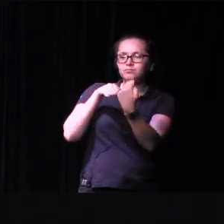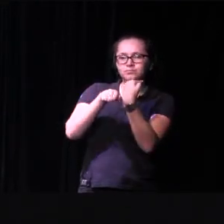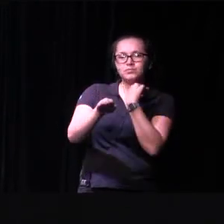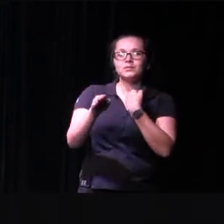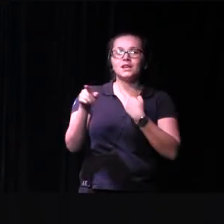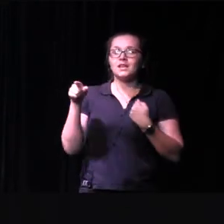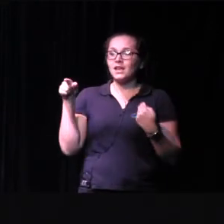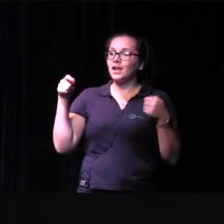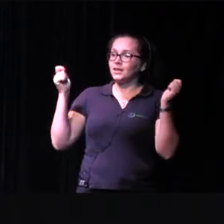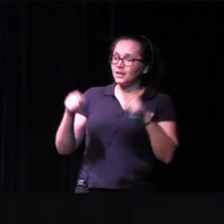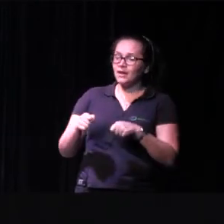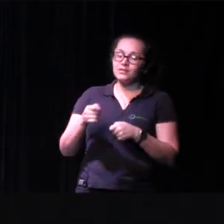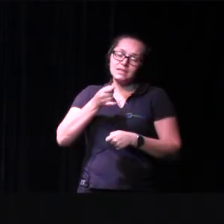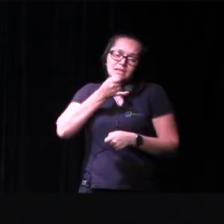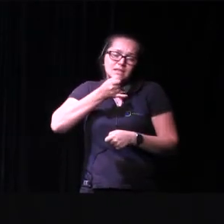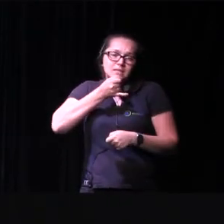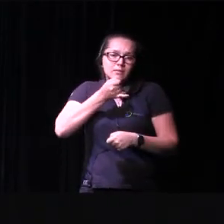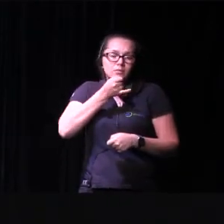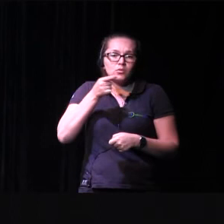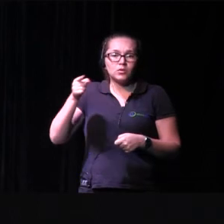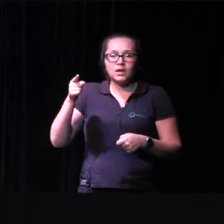a indústria do automóvel e a do petróleo.